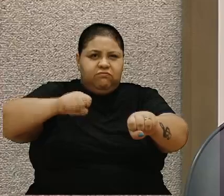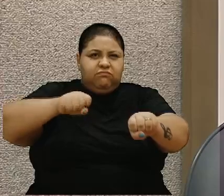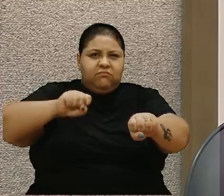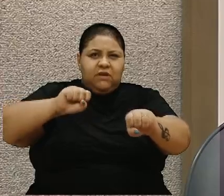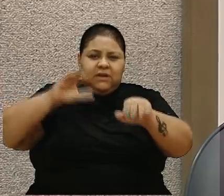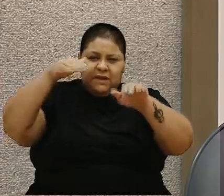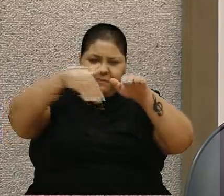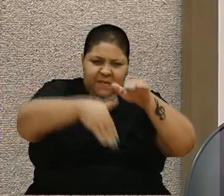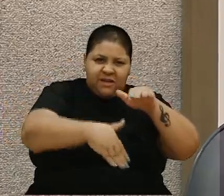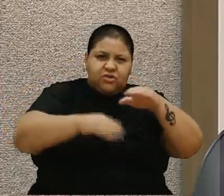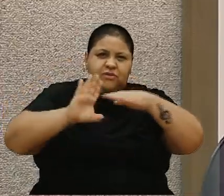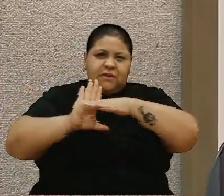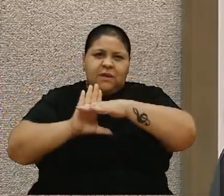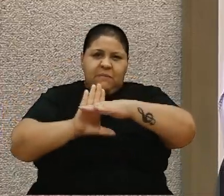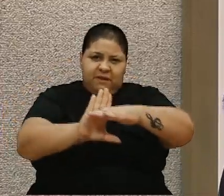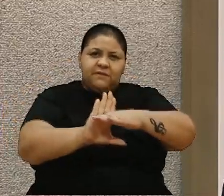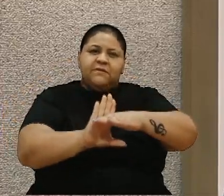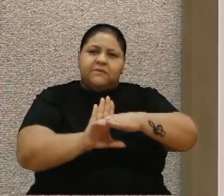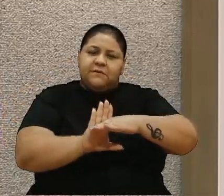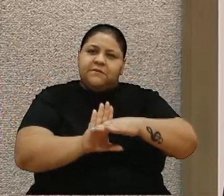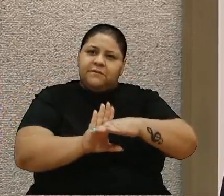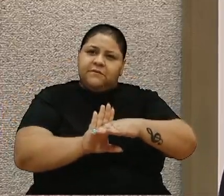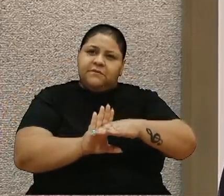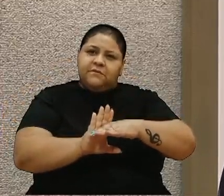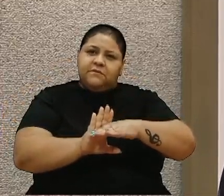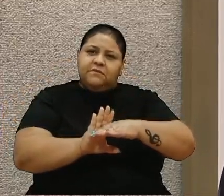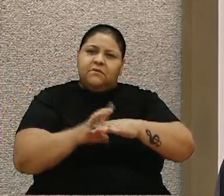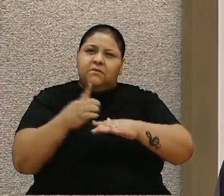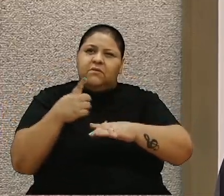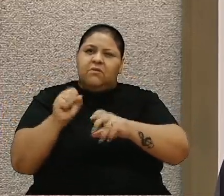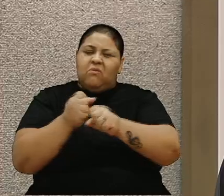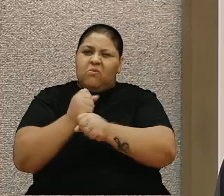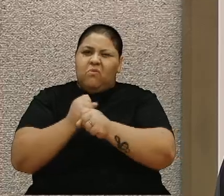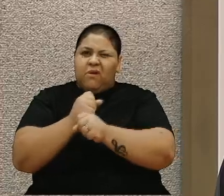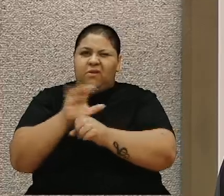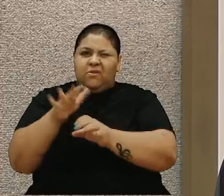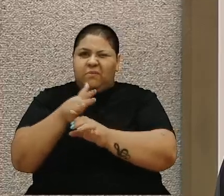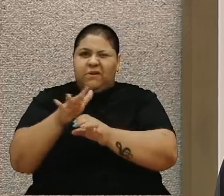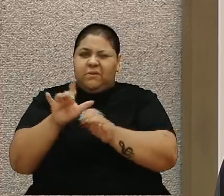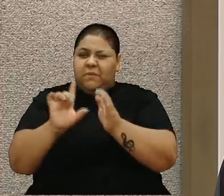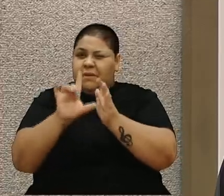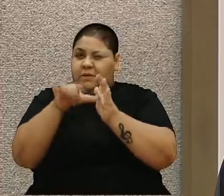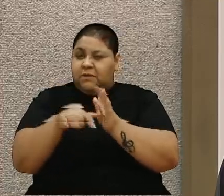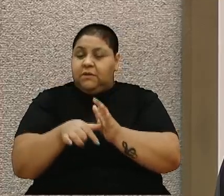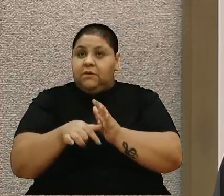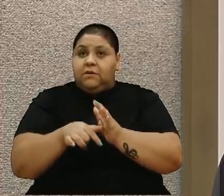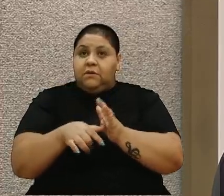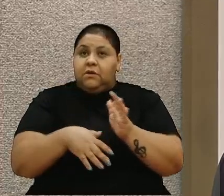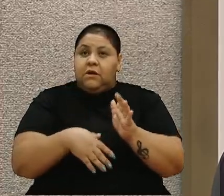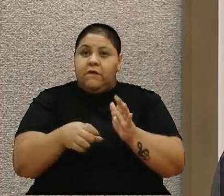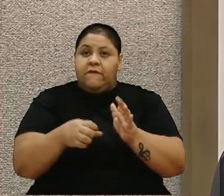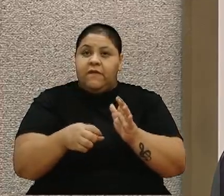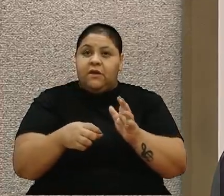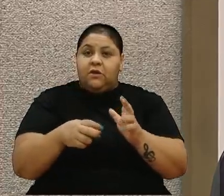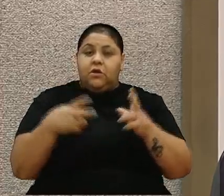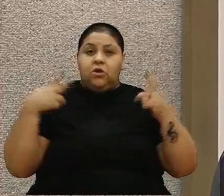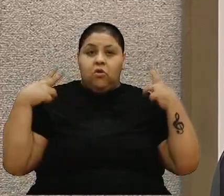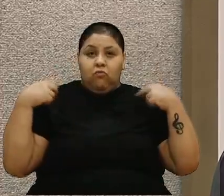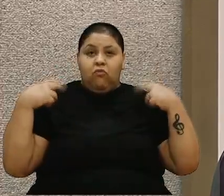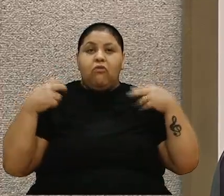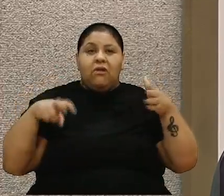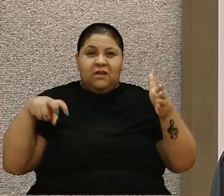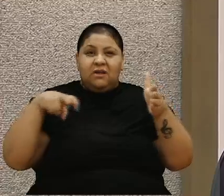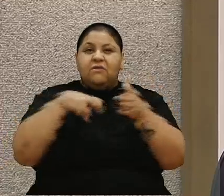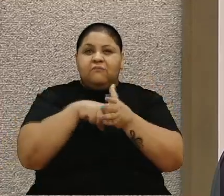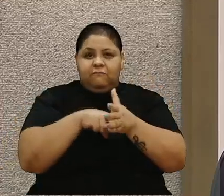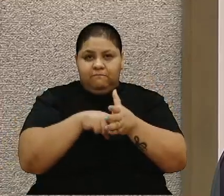na Maesa, e questão de um ano e pouco depois, a filha de um piloto se acidentou lá